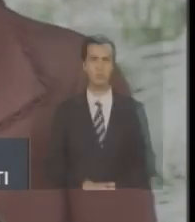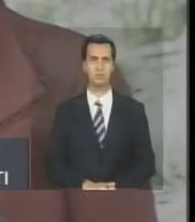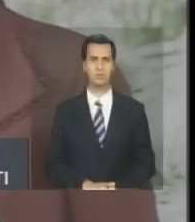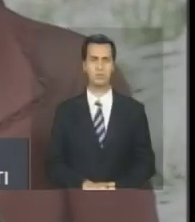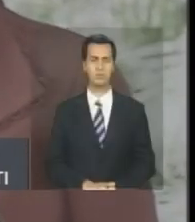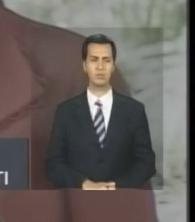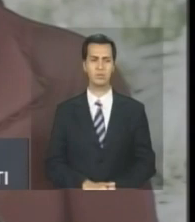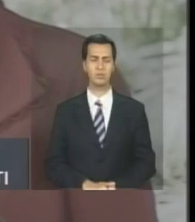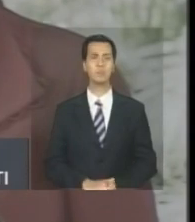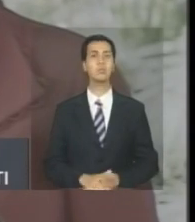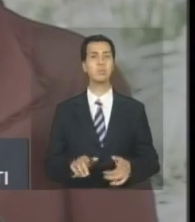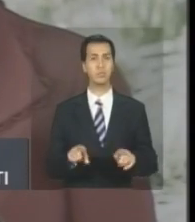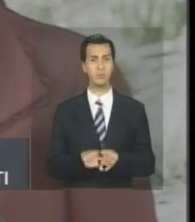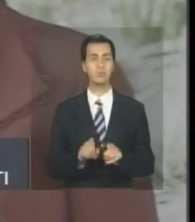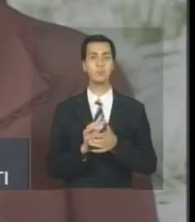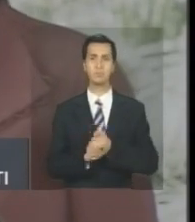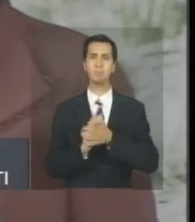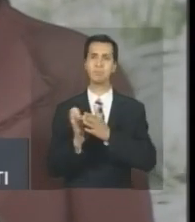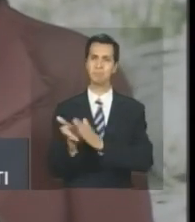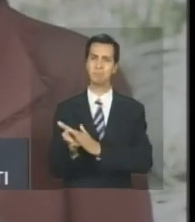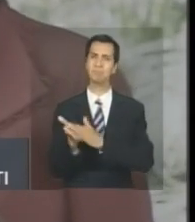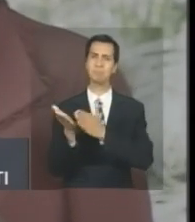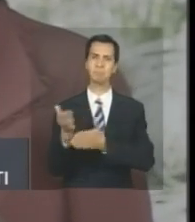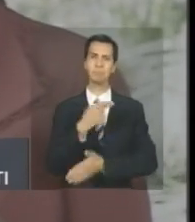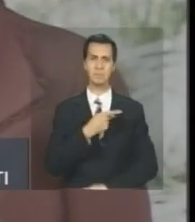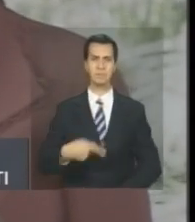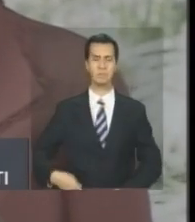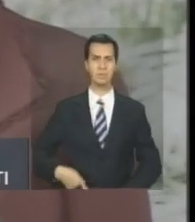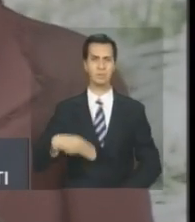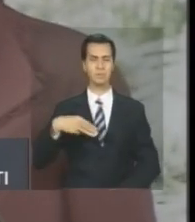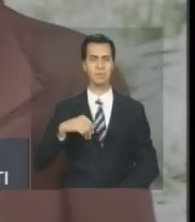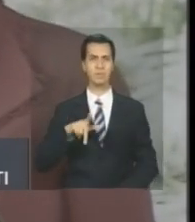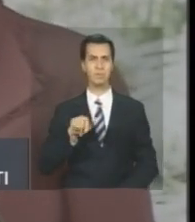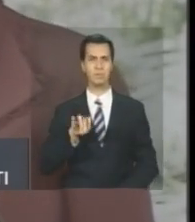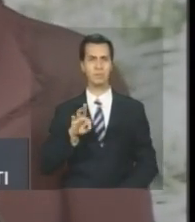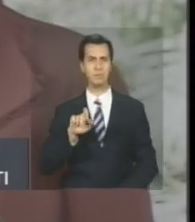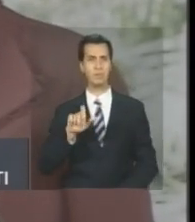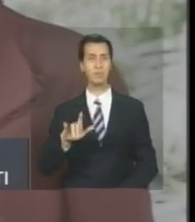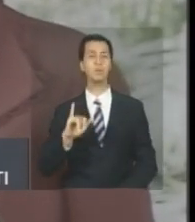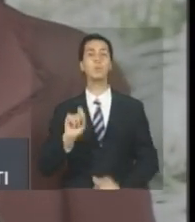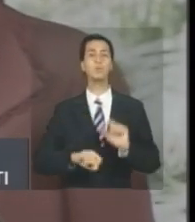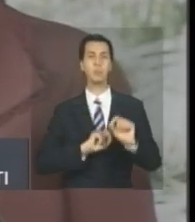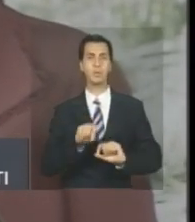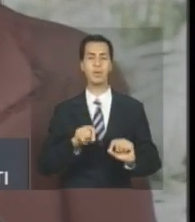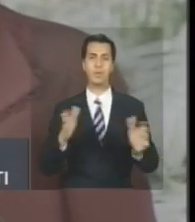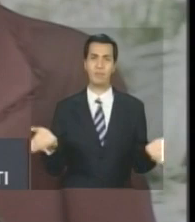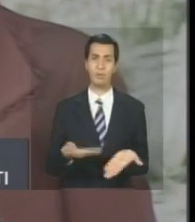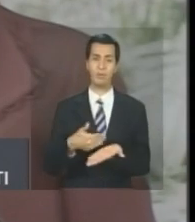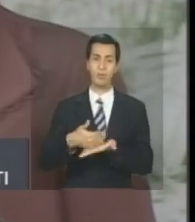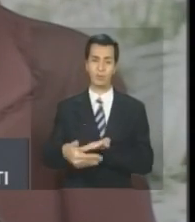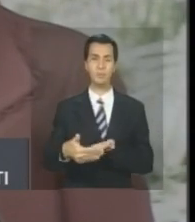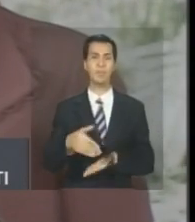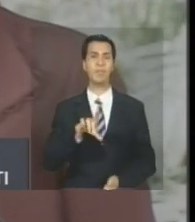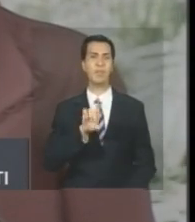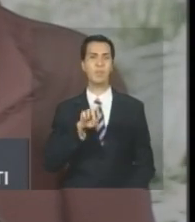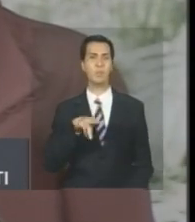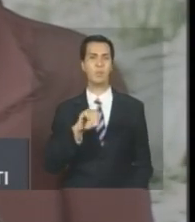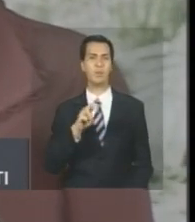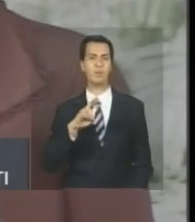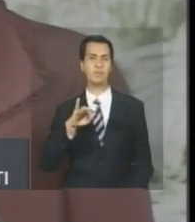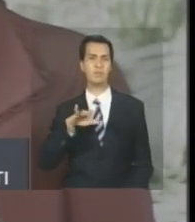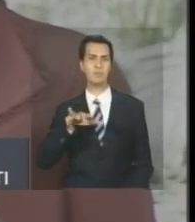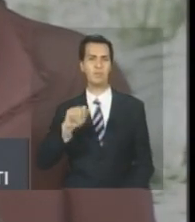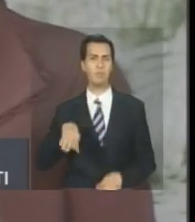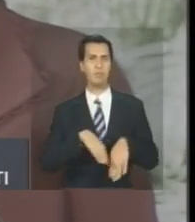Félicite ainda o presidente Martelly pela democracia haitiana, que se revela na qualidade da transição de